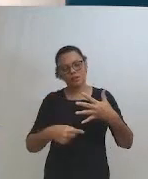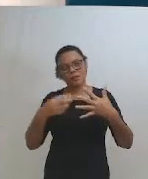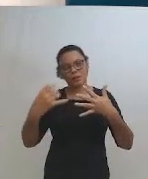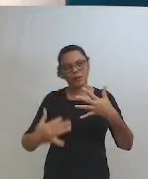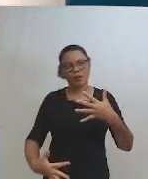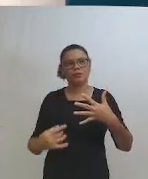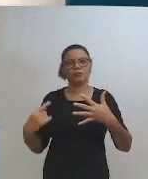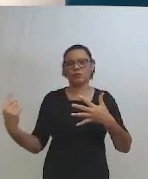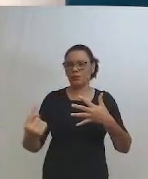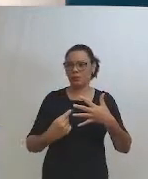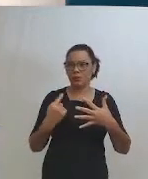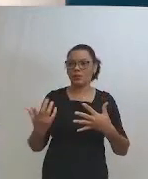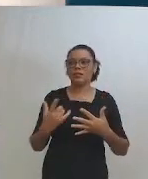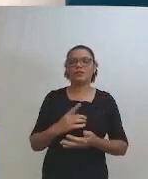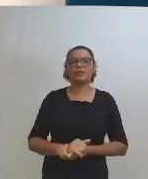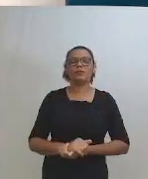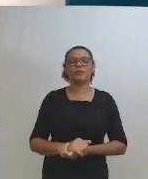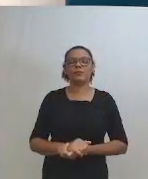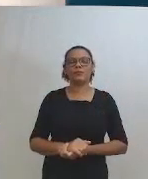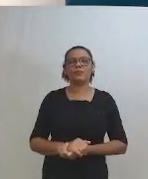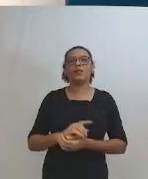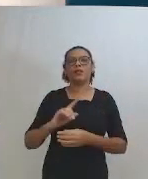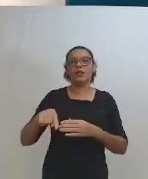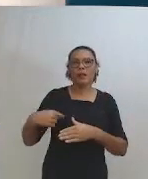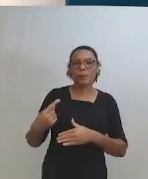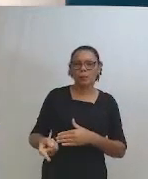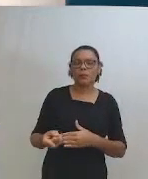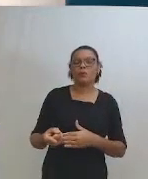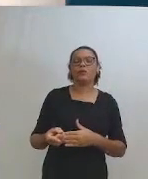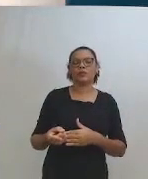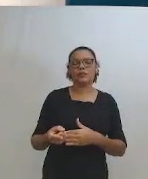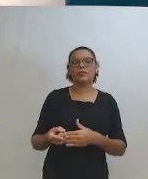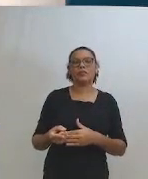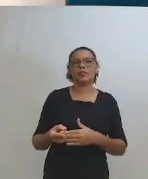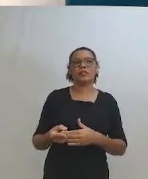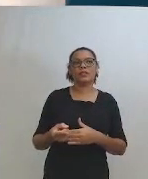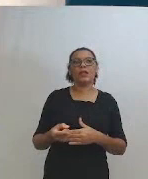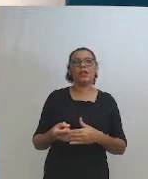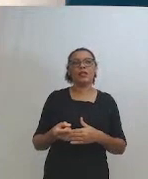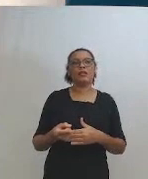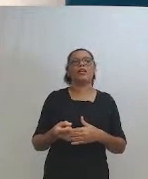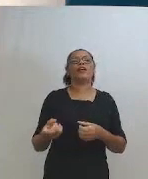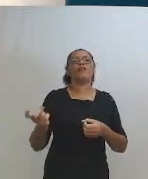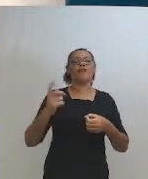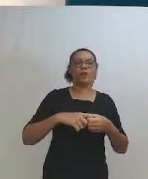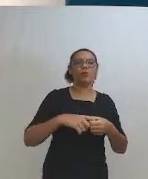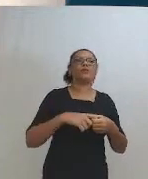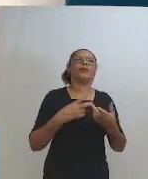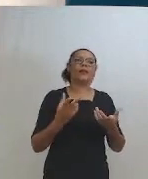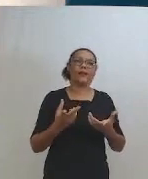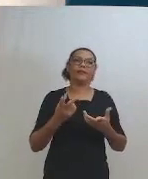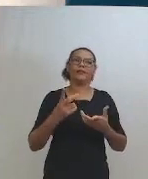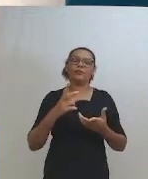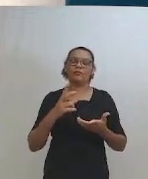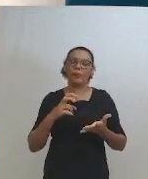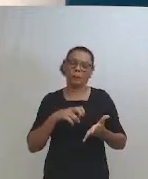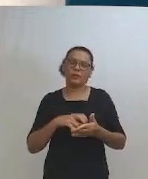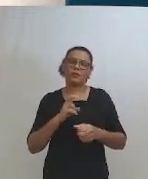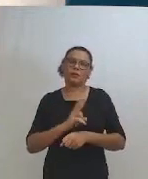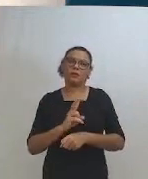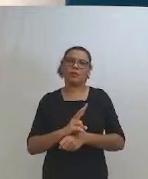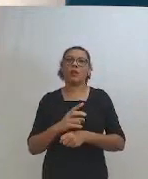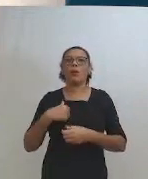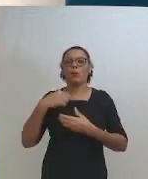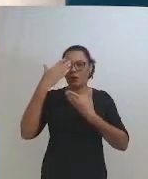que, consequentemente, seja revogada a medida cautelar. Agradeço a Vossas Excelências e